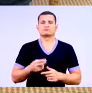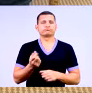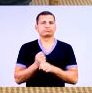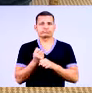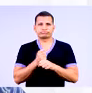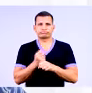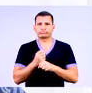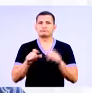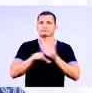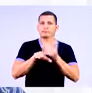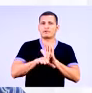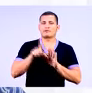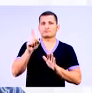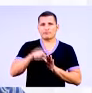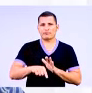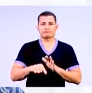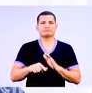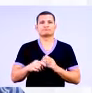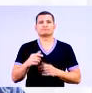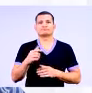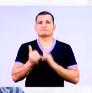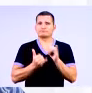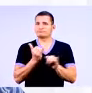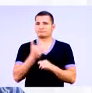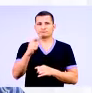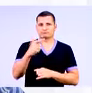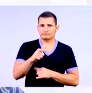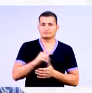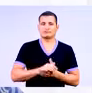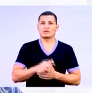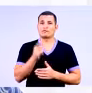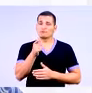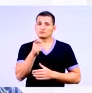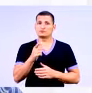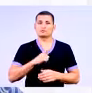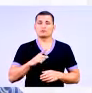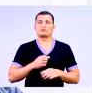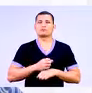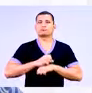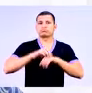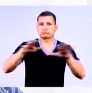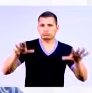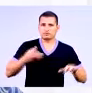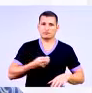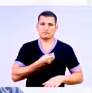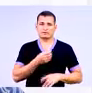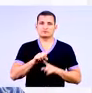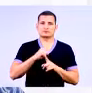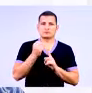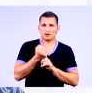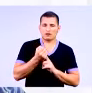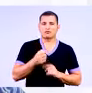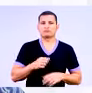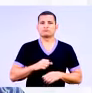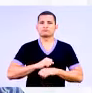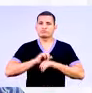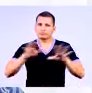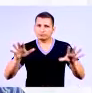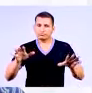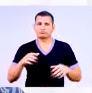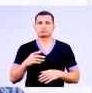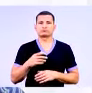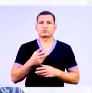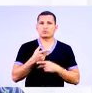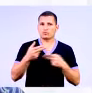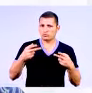lei. Então você compartilha parte da sua vida social, você compartilha parte dos seus afazeres, e muitas pessoas,